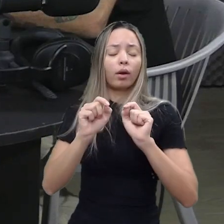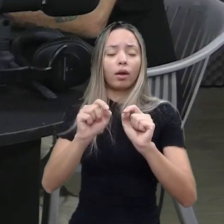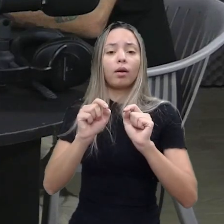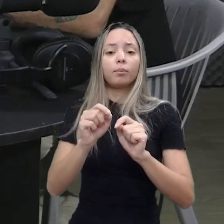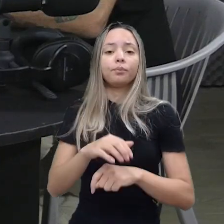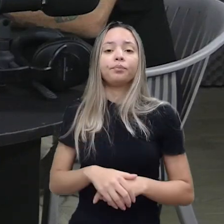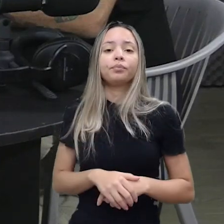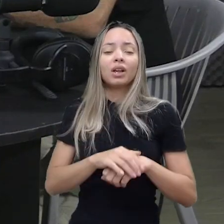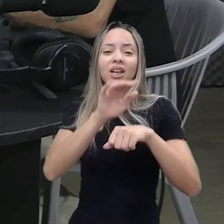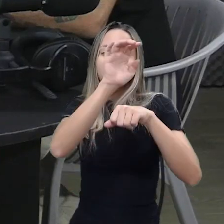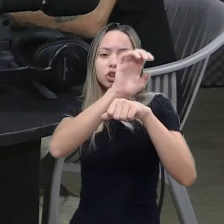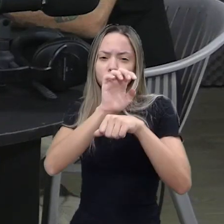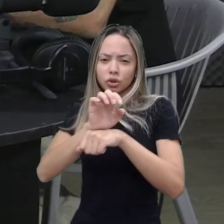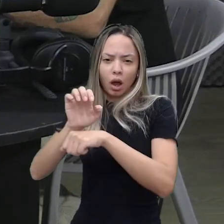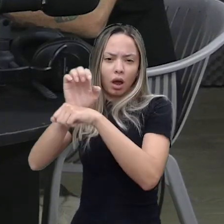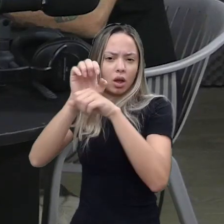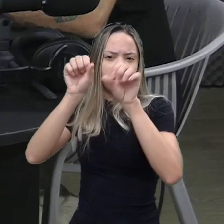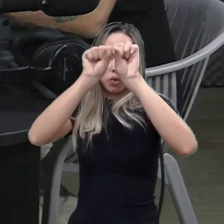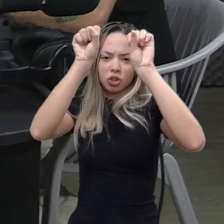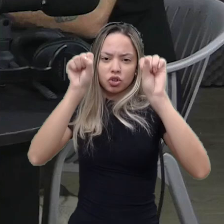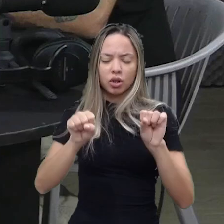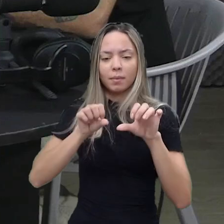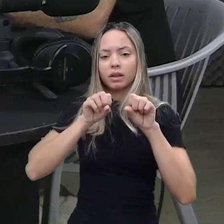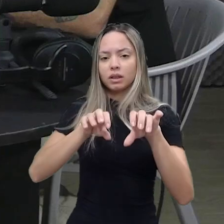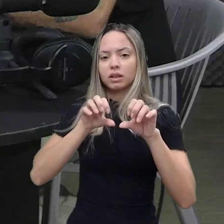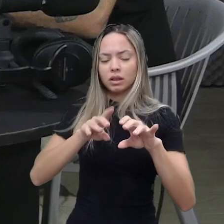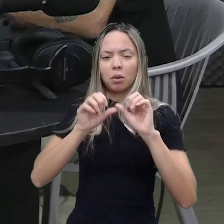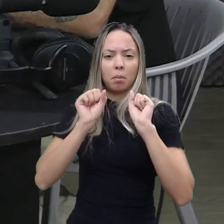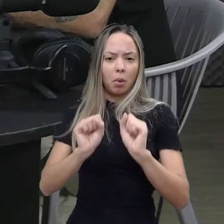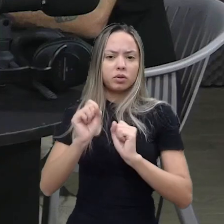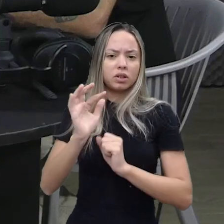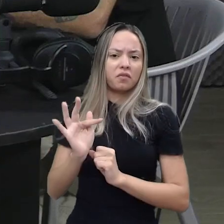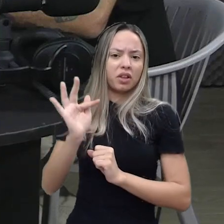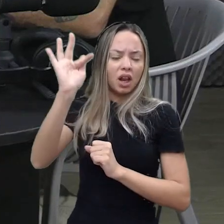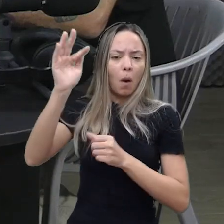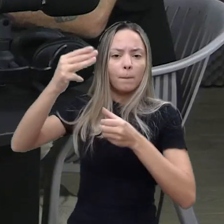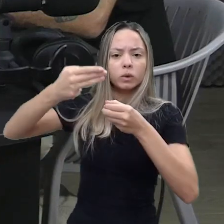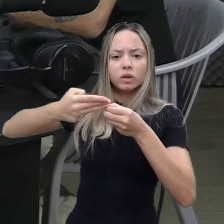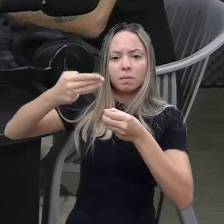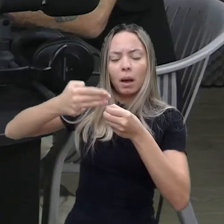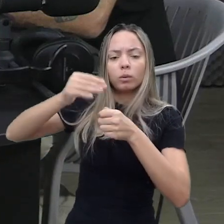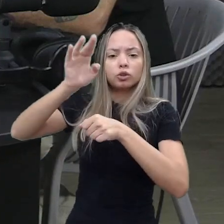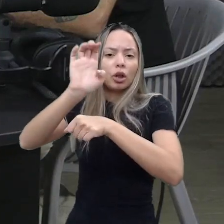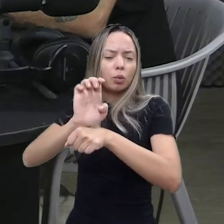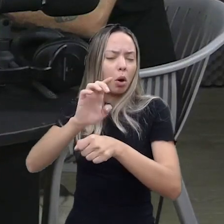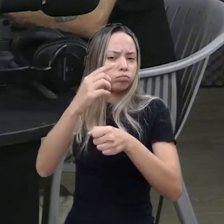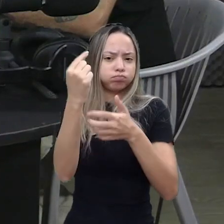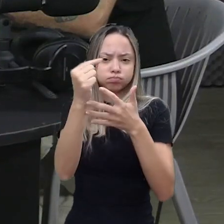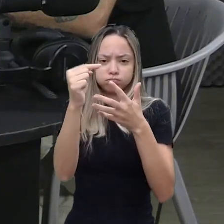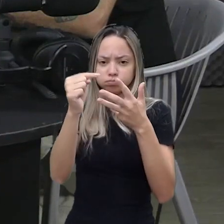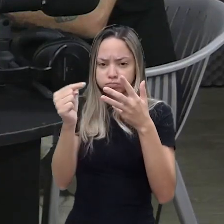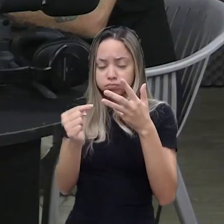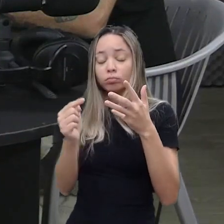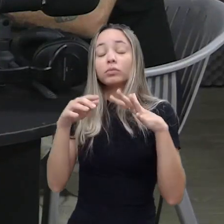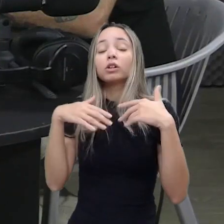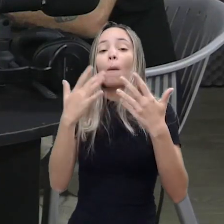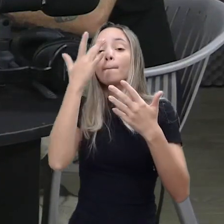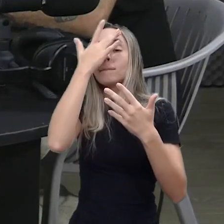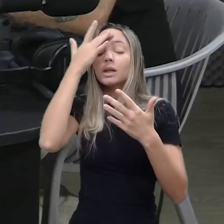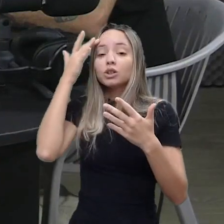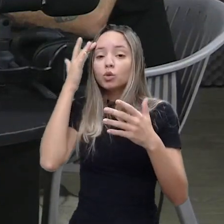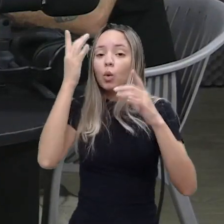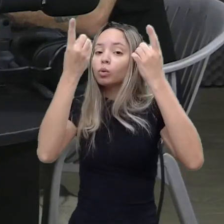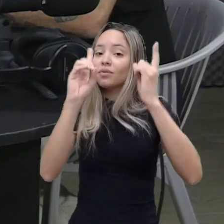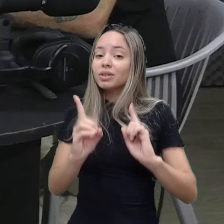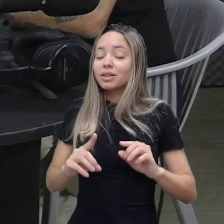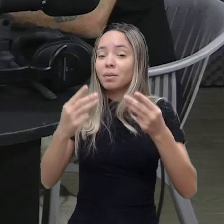os estados, os sistemas de ensino de modo geral, federal, estadual e municipal e privados também, que a matrícula de pessoas com